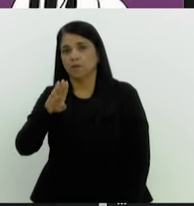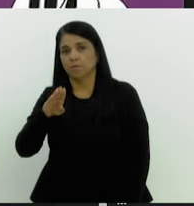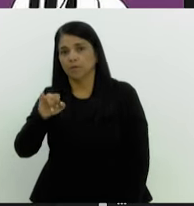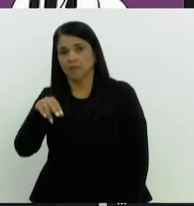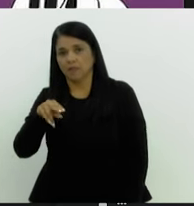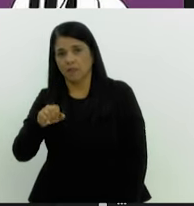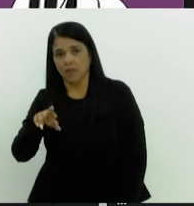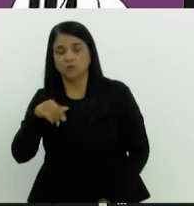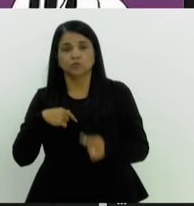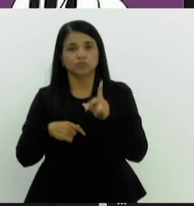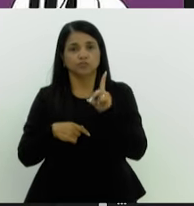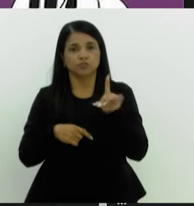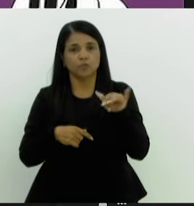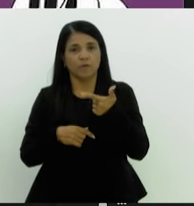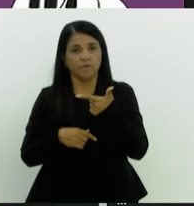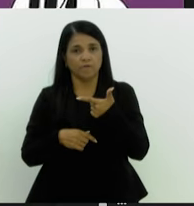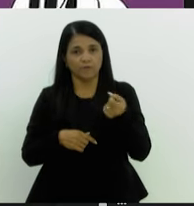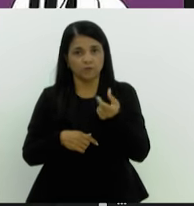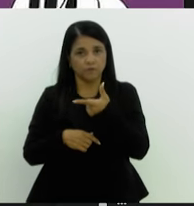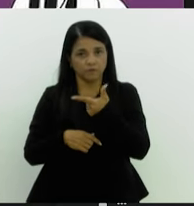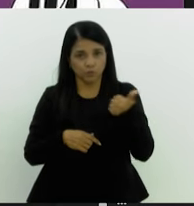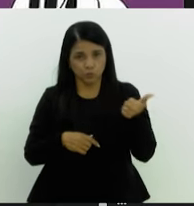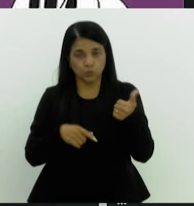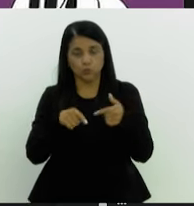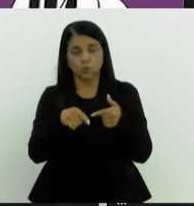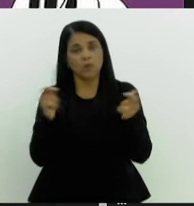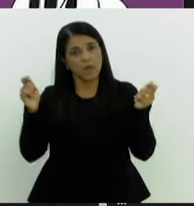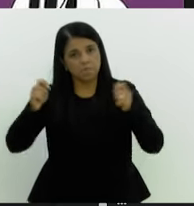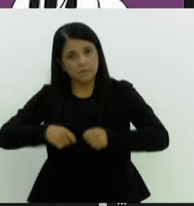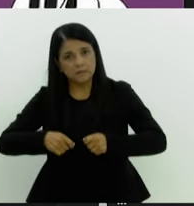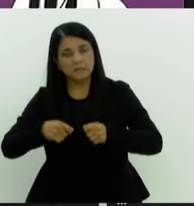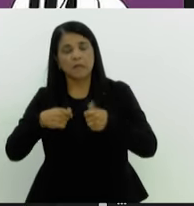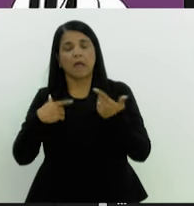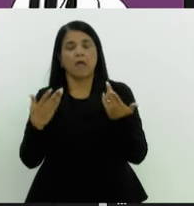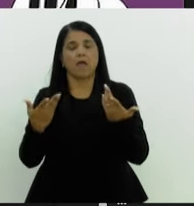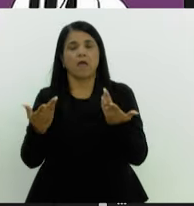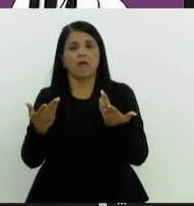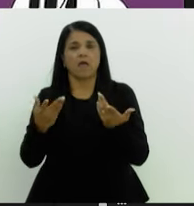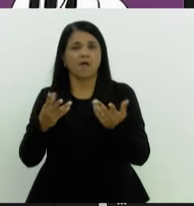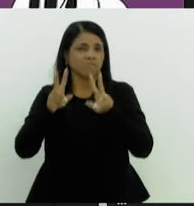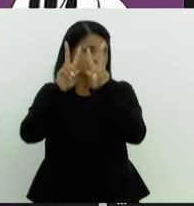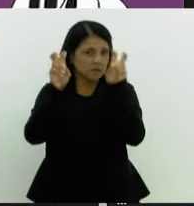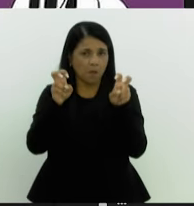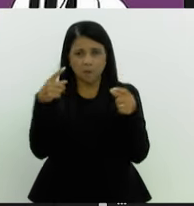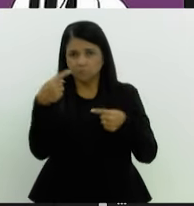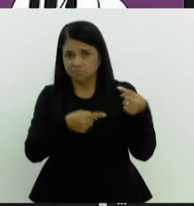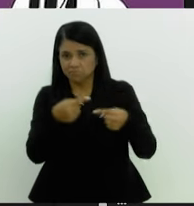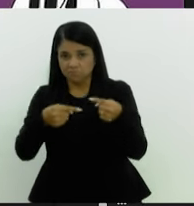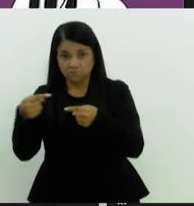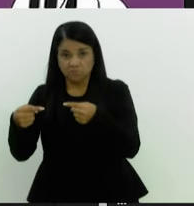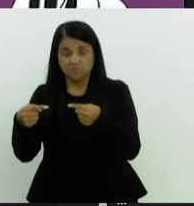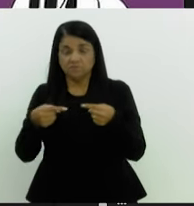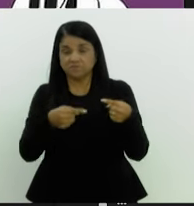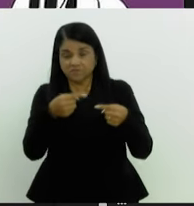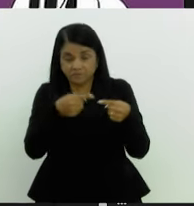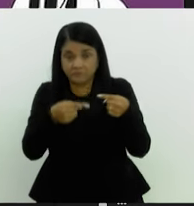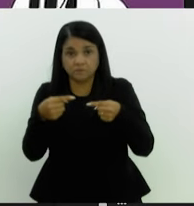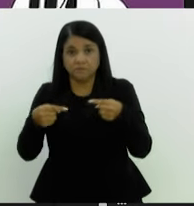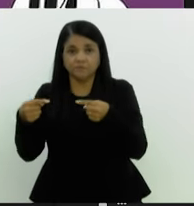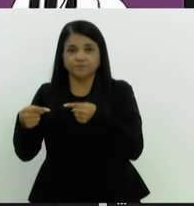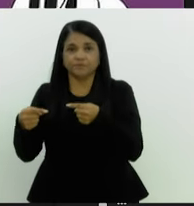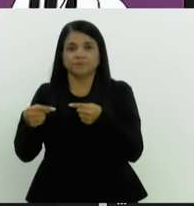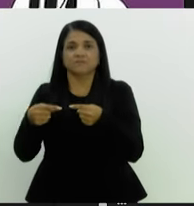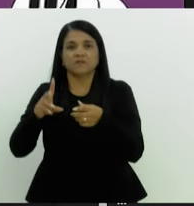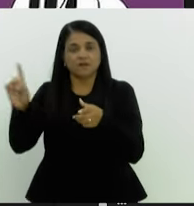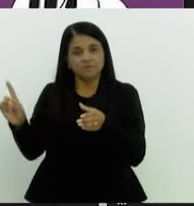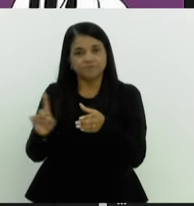2021 que foi um webinário destinado a capacitar melhor a tratar dessa temática com integrantes do